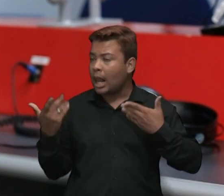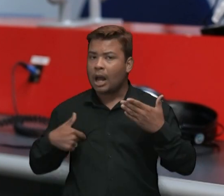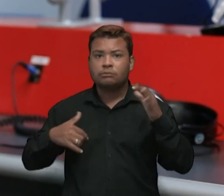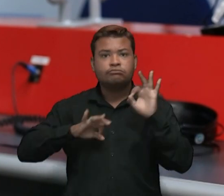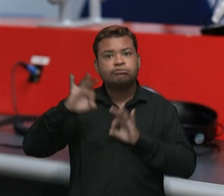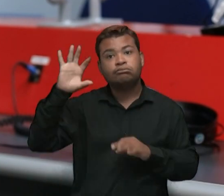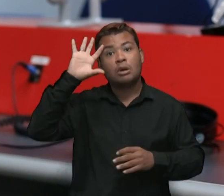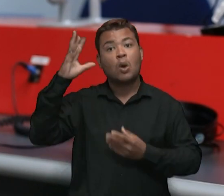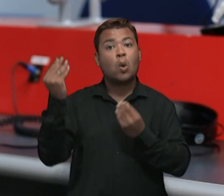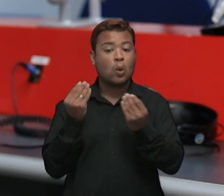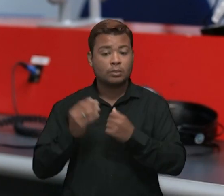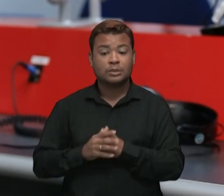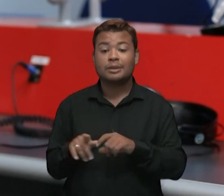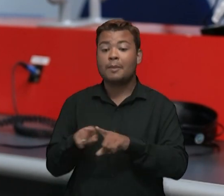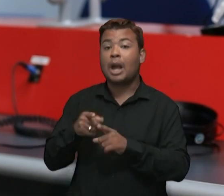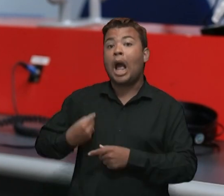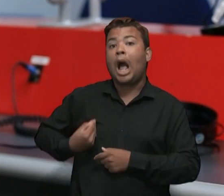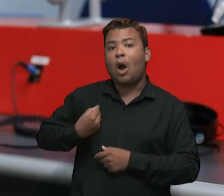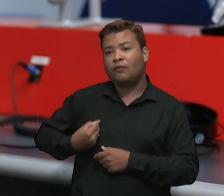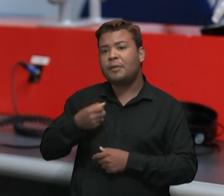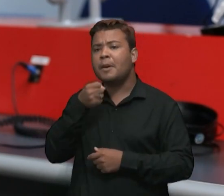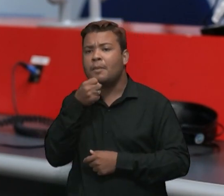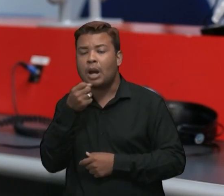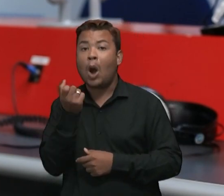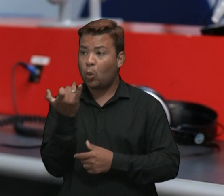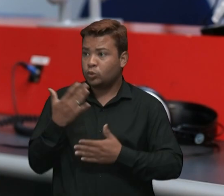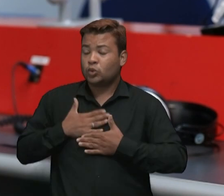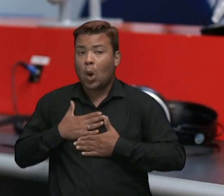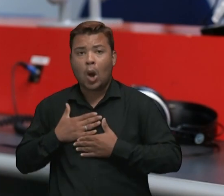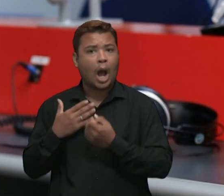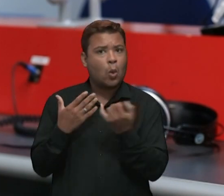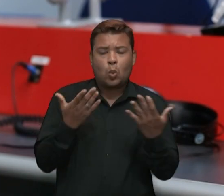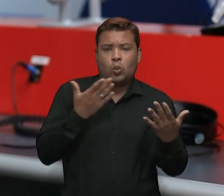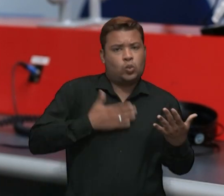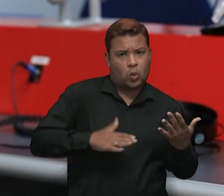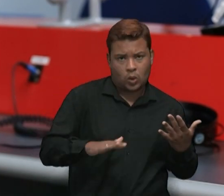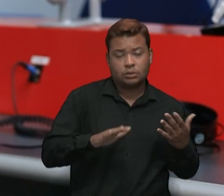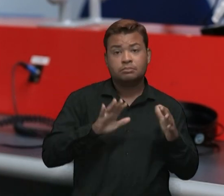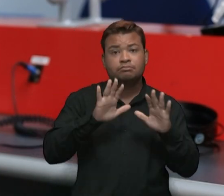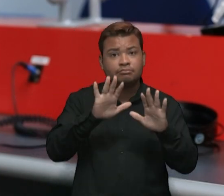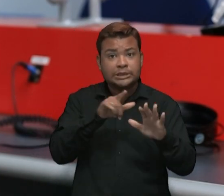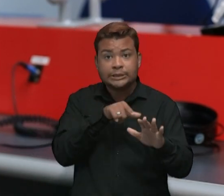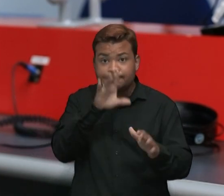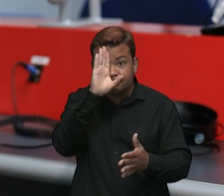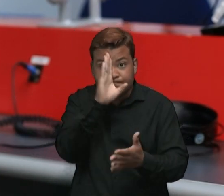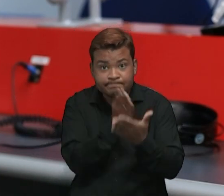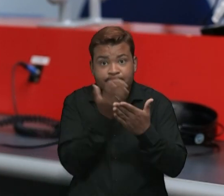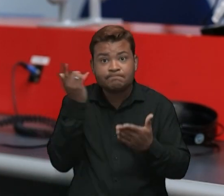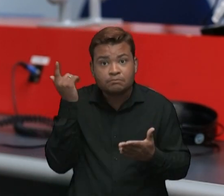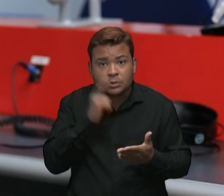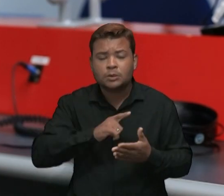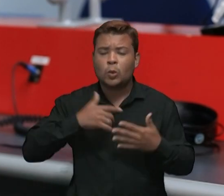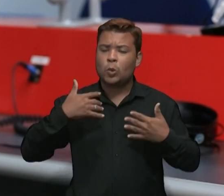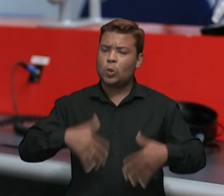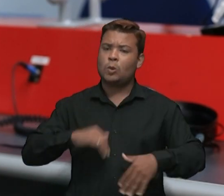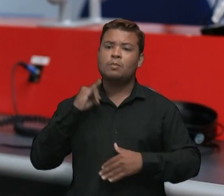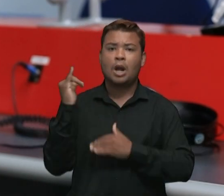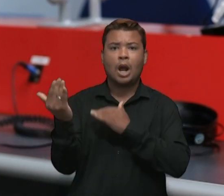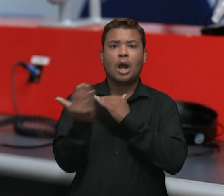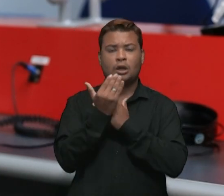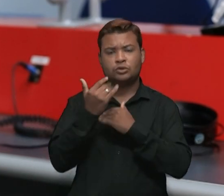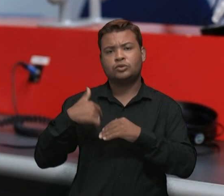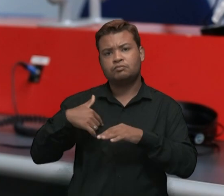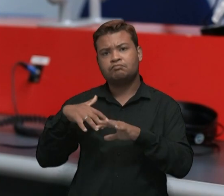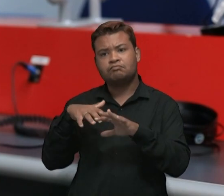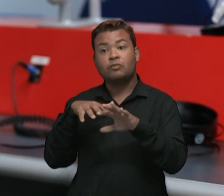com o ao vivo, tem gente que gosta do ao vivo, tem gente que não gosta, mas ganhando essa confiança é fundamental para a formação. Então, eu acho que esse